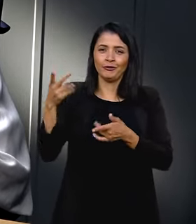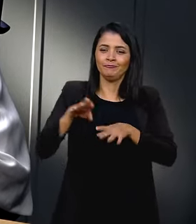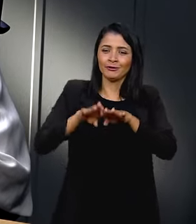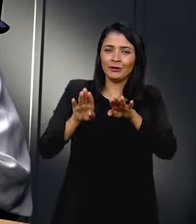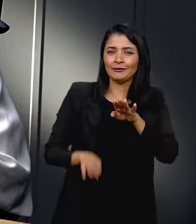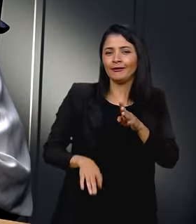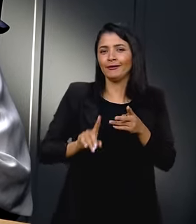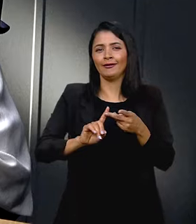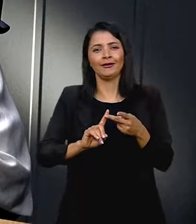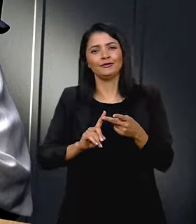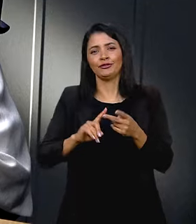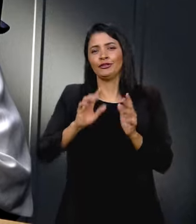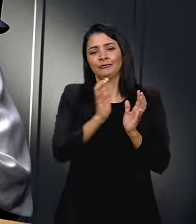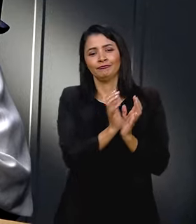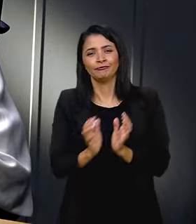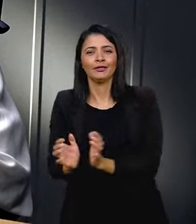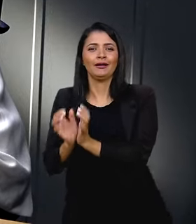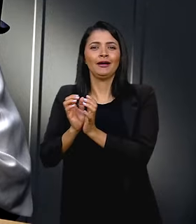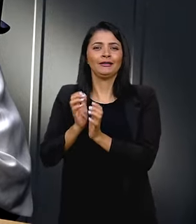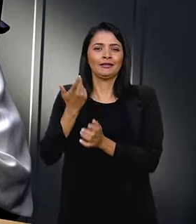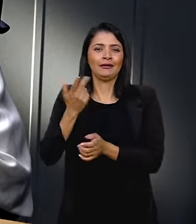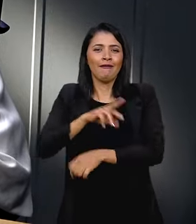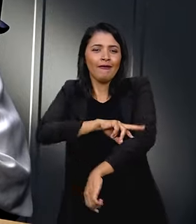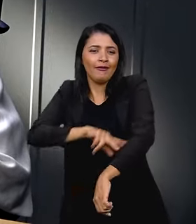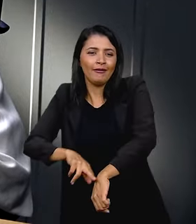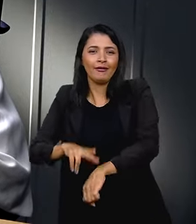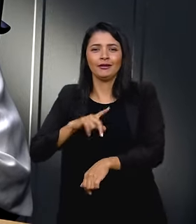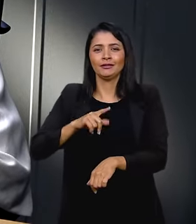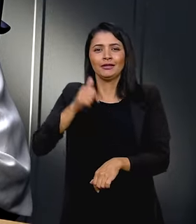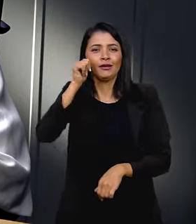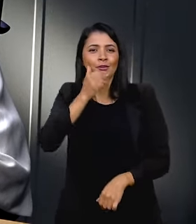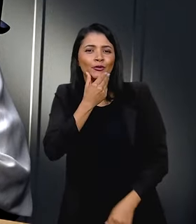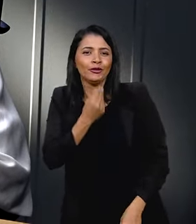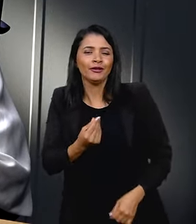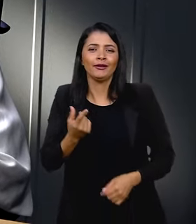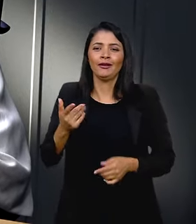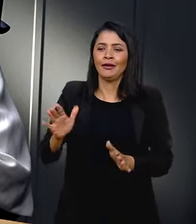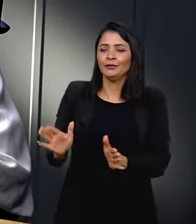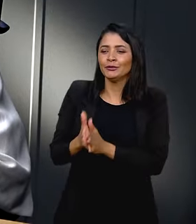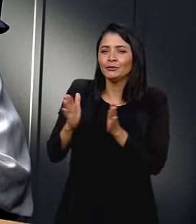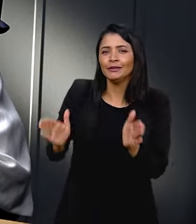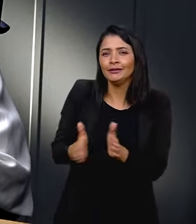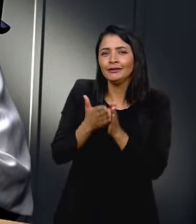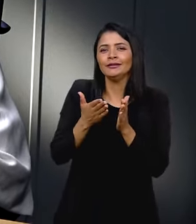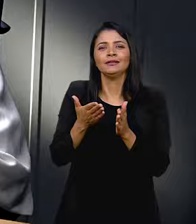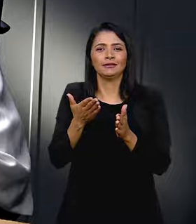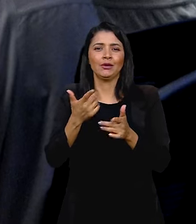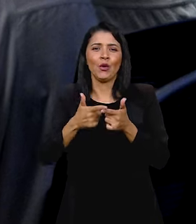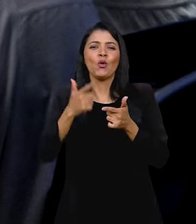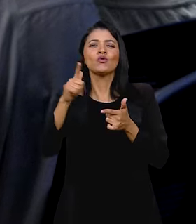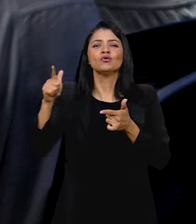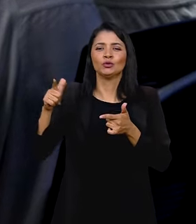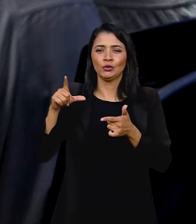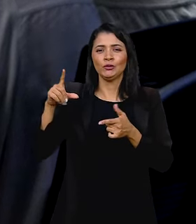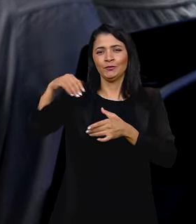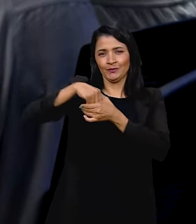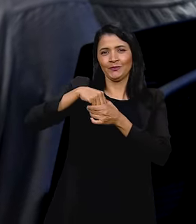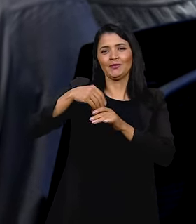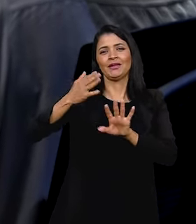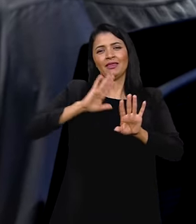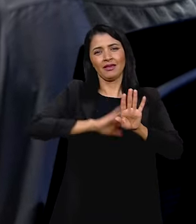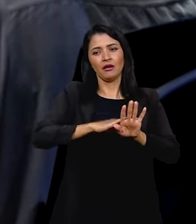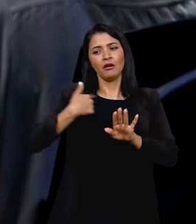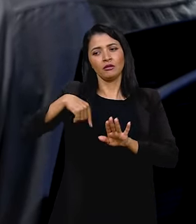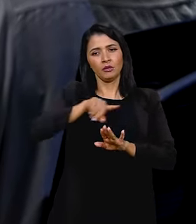né desigualdade de classe de raça de gênero eh pobreza Então a gente tem que agora